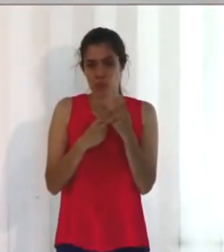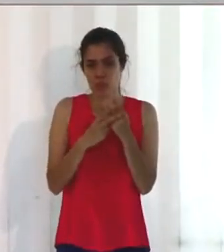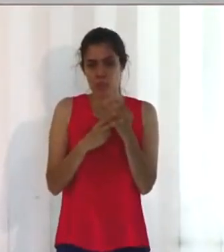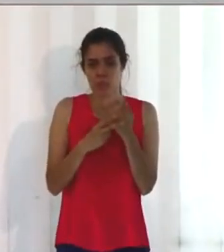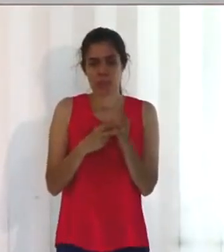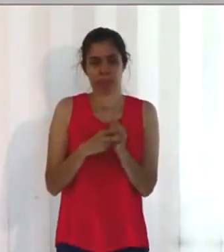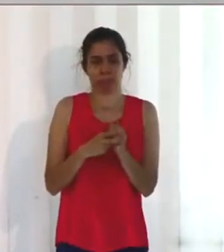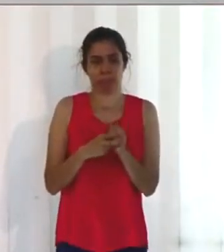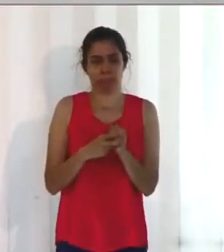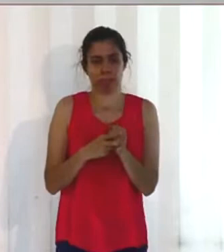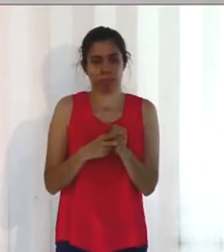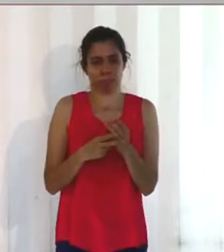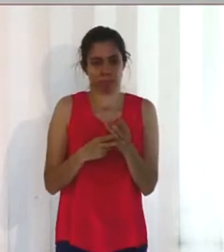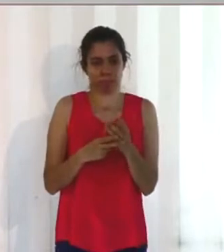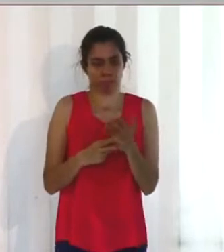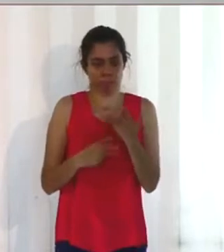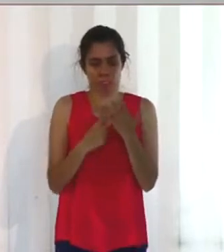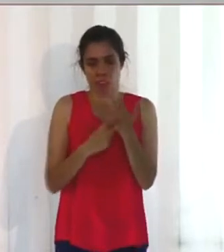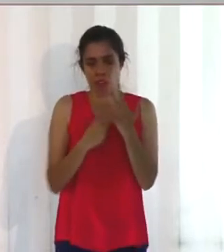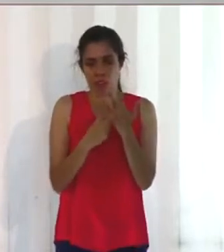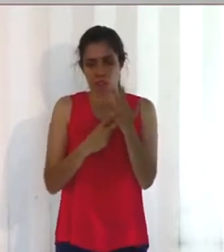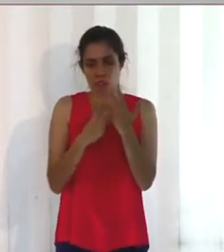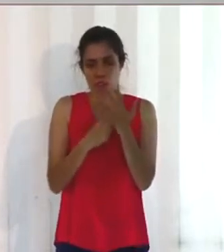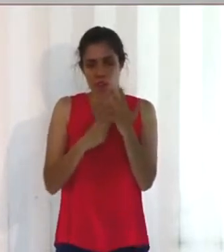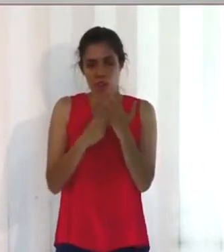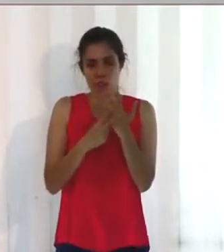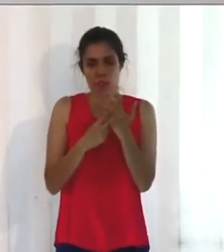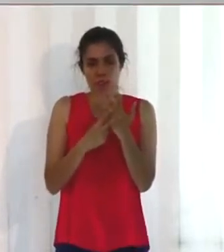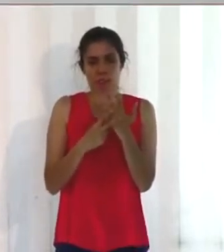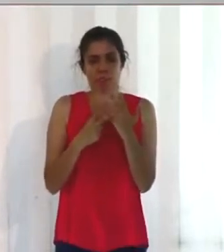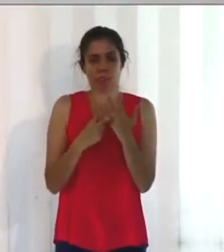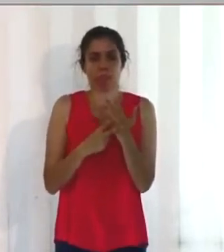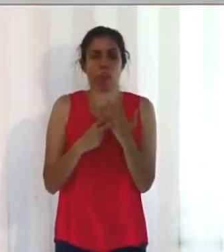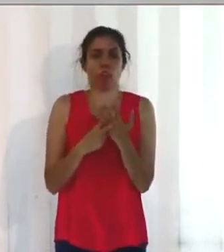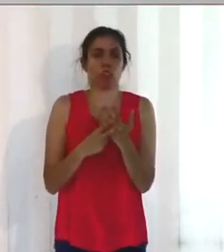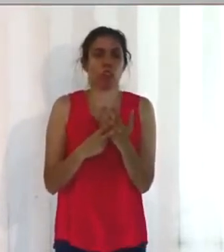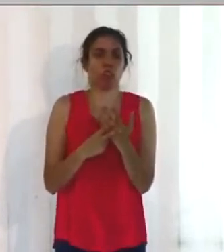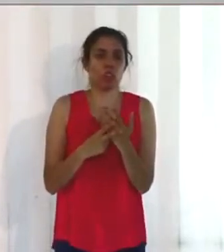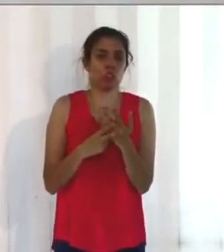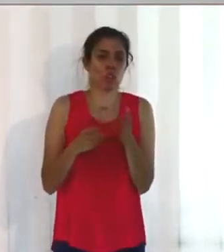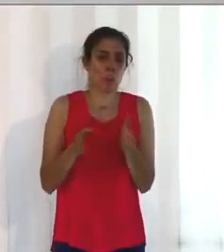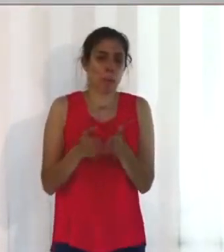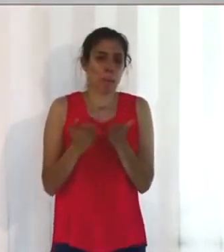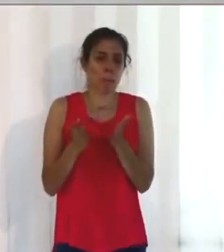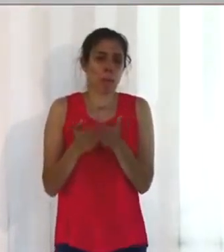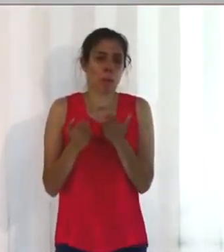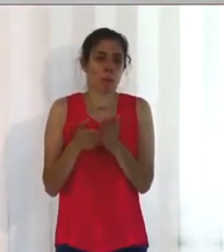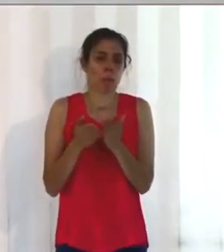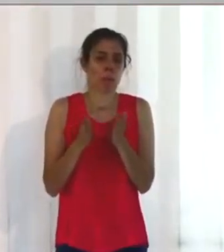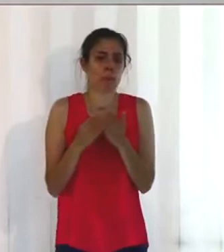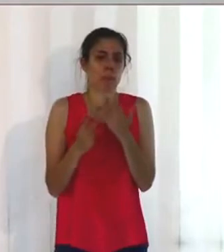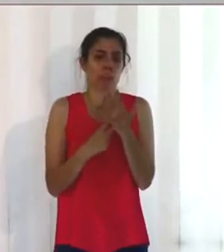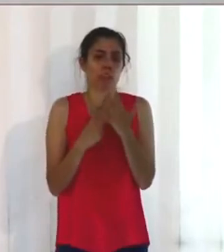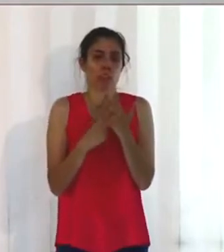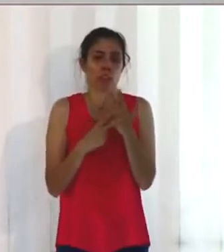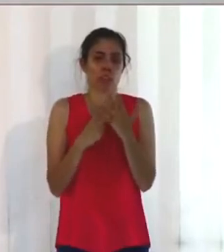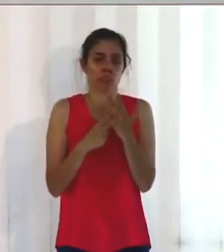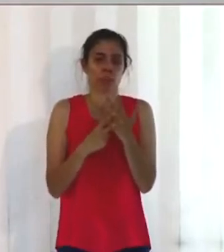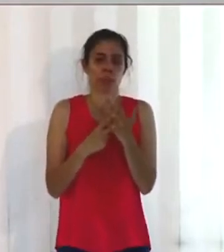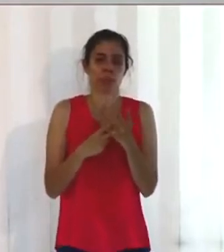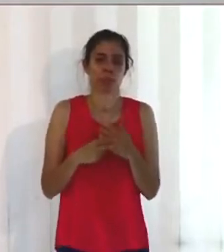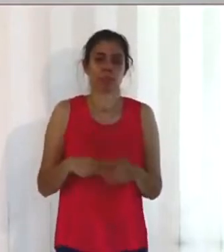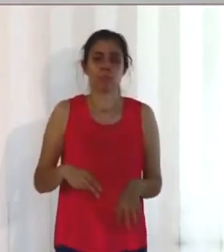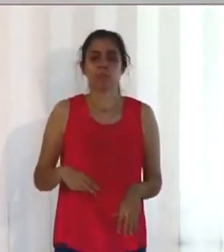licença para todas as viúvas falarem assim, moedinha igual a moedinha da viúva pobre. Tem que lembrar que ela não tinha mais nada, que ela